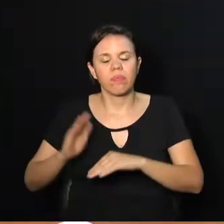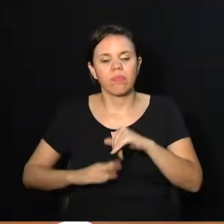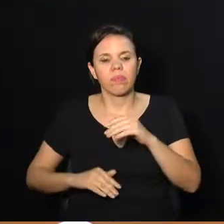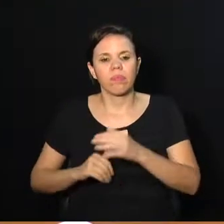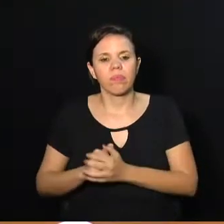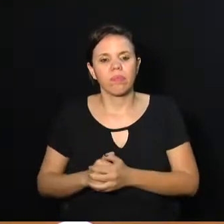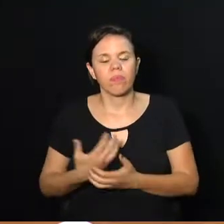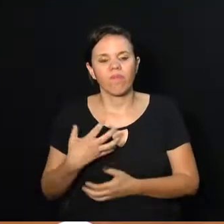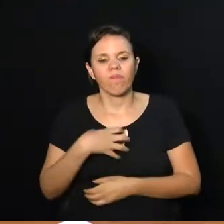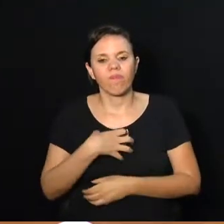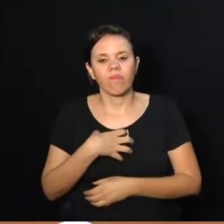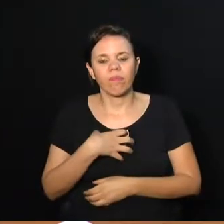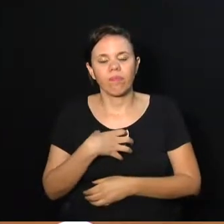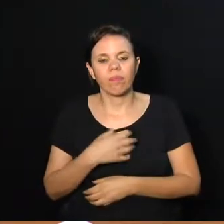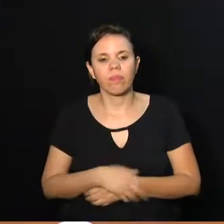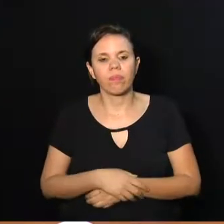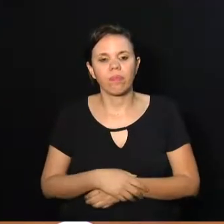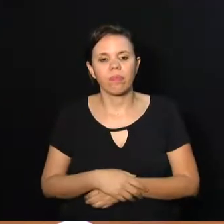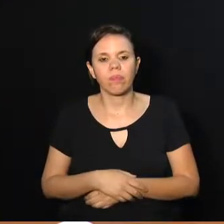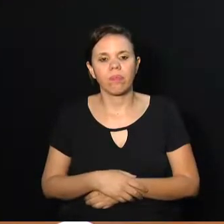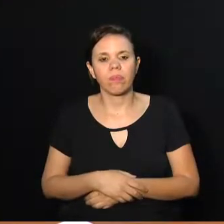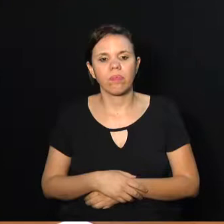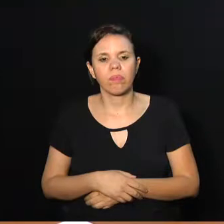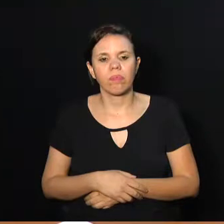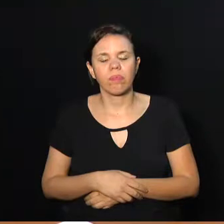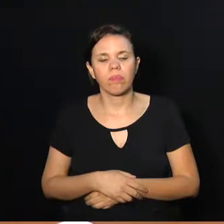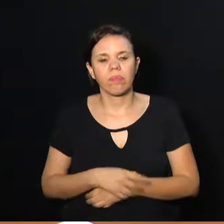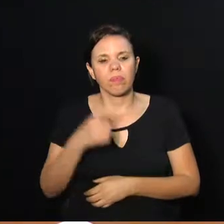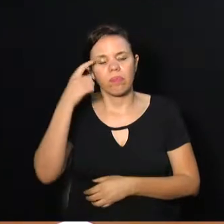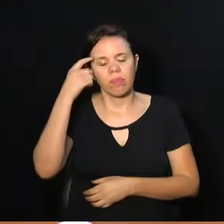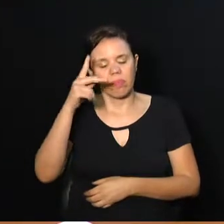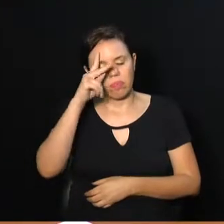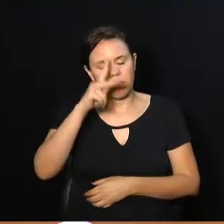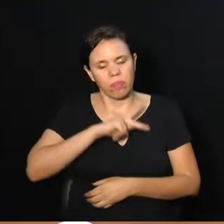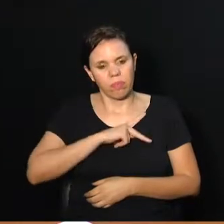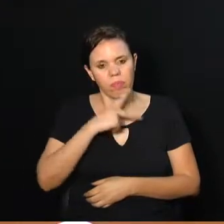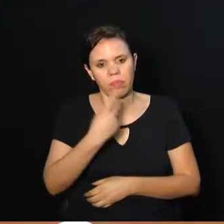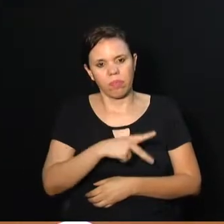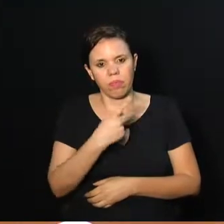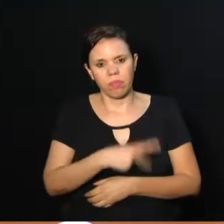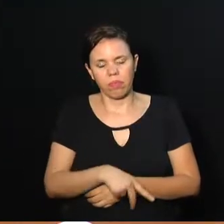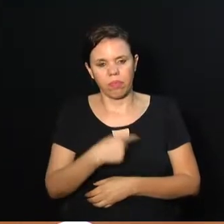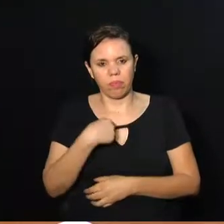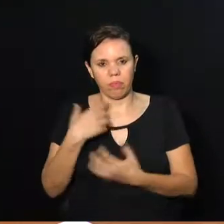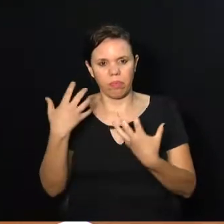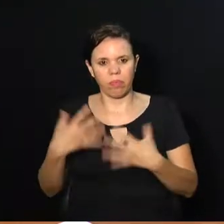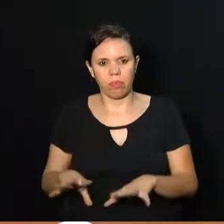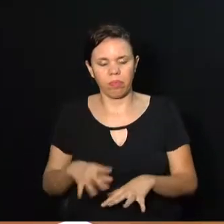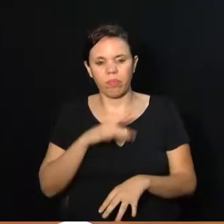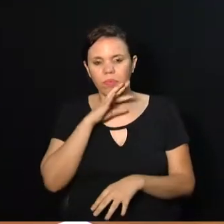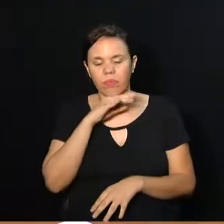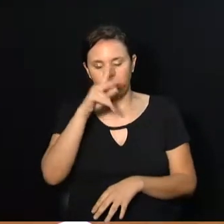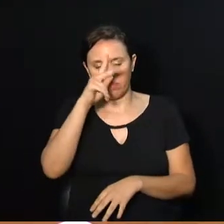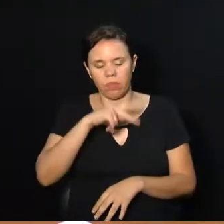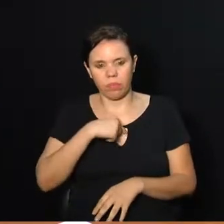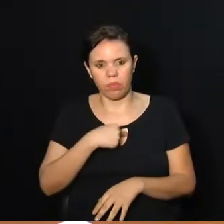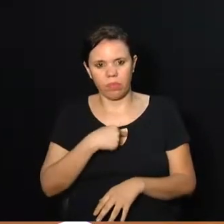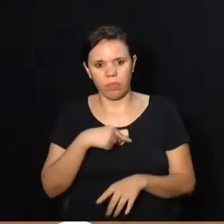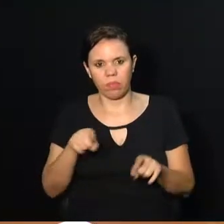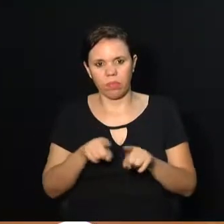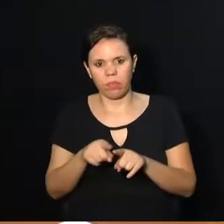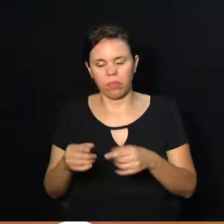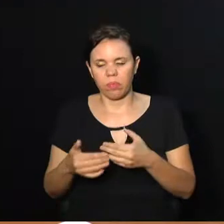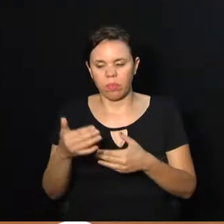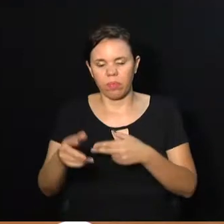desse sentimento. Do sentimento de pensar neles também. O que eu não quero de ruim para mim, eu não posso desejar para o